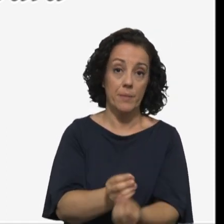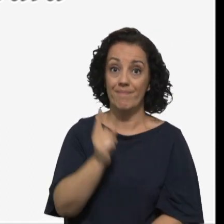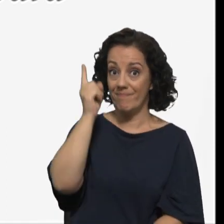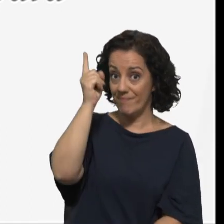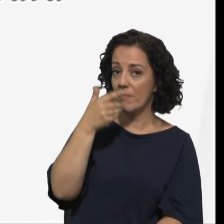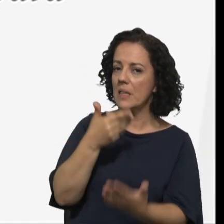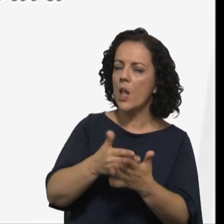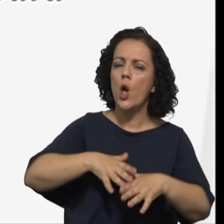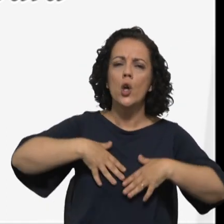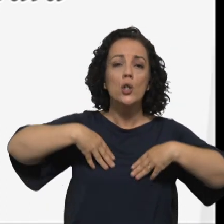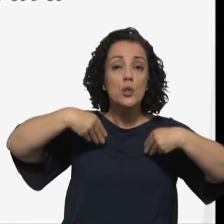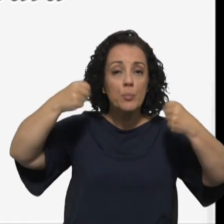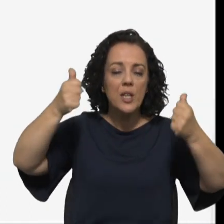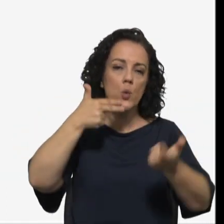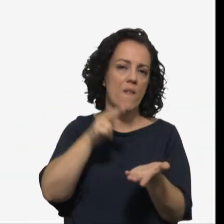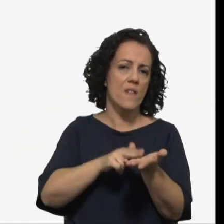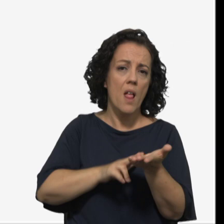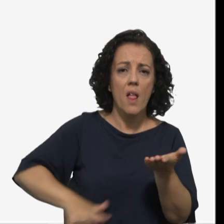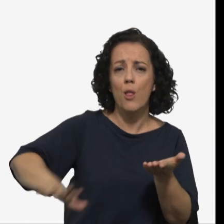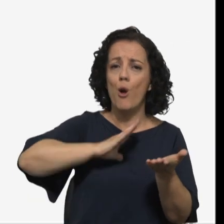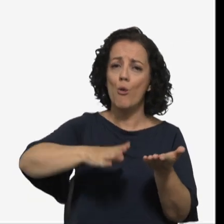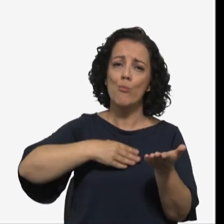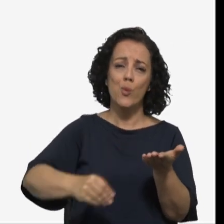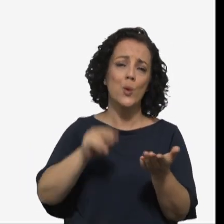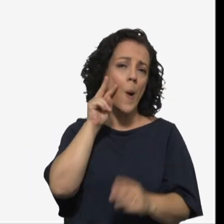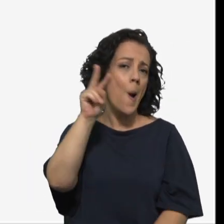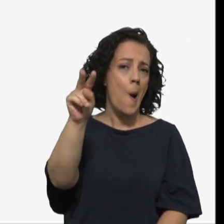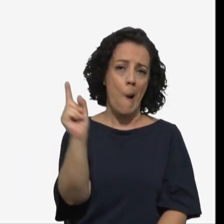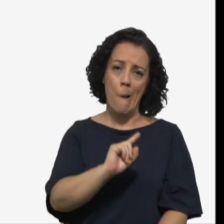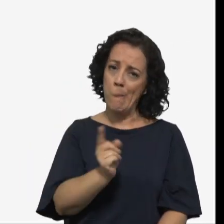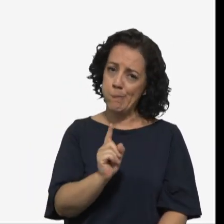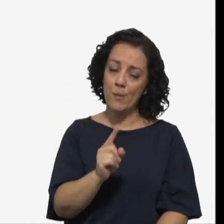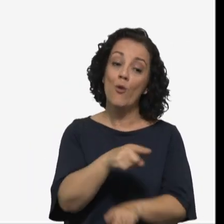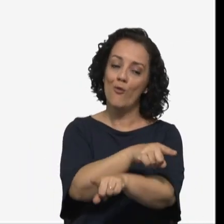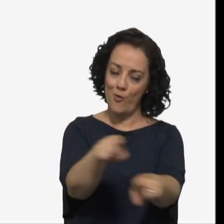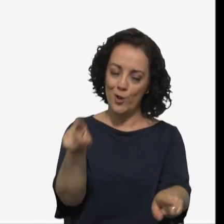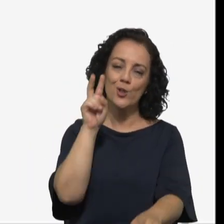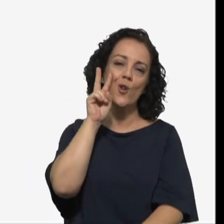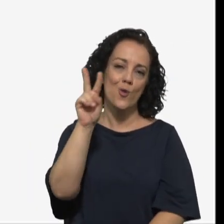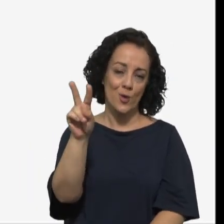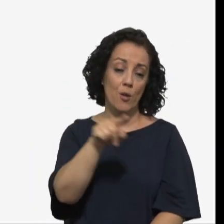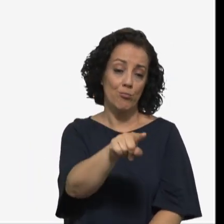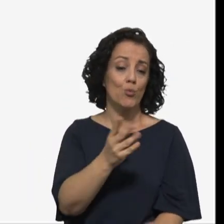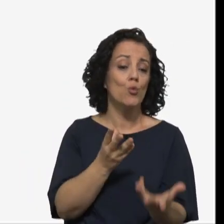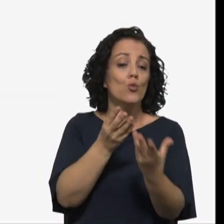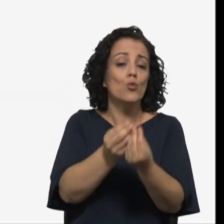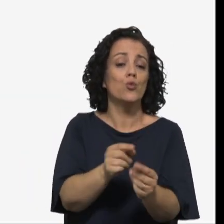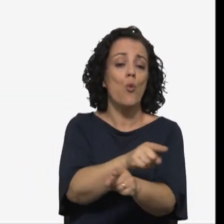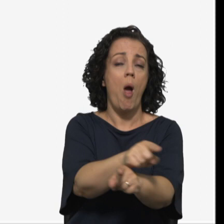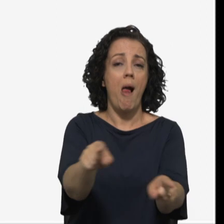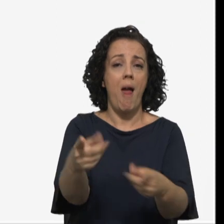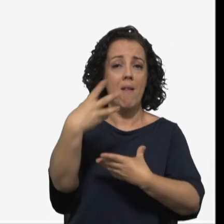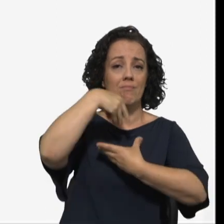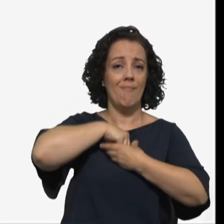não pode receber, porque não o vê nem o conhece, mas que vós conheceis, porque habita convosco e está em